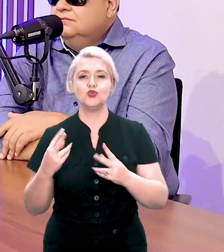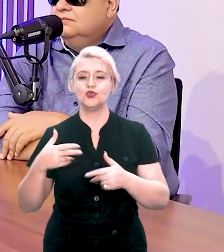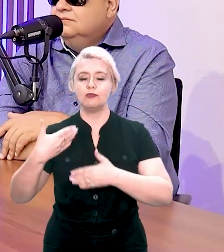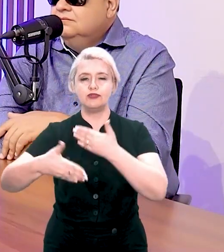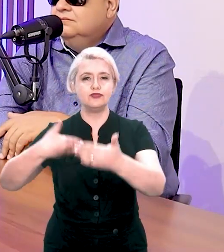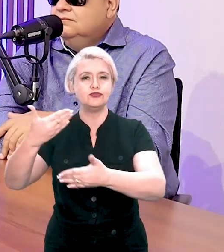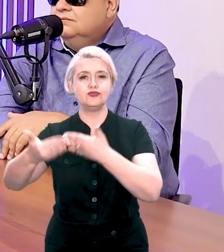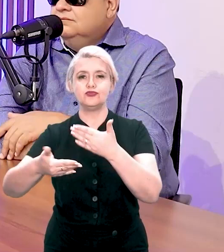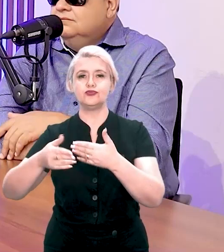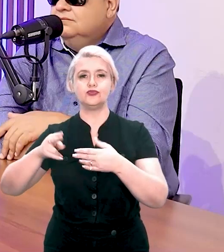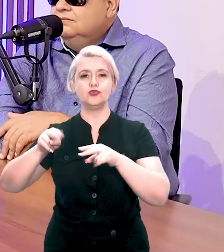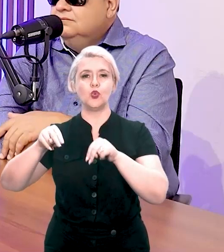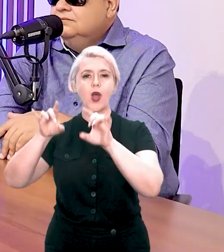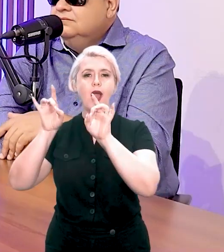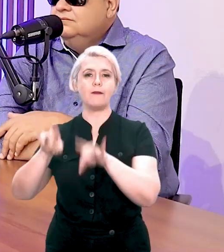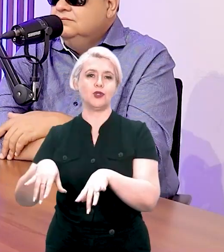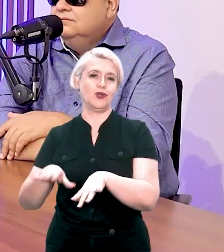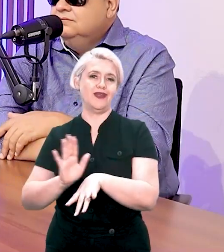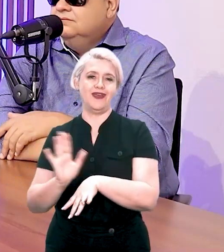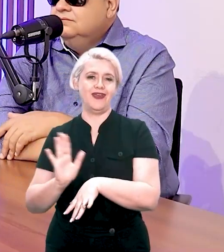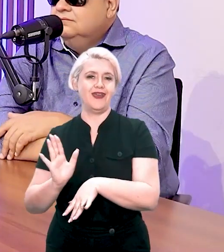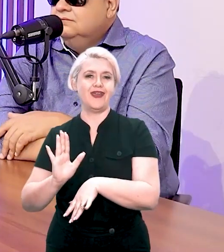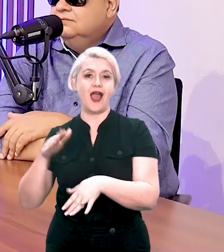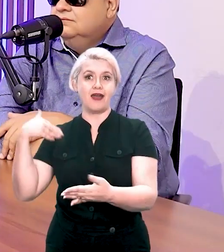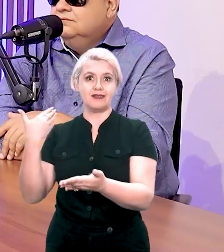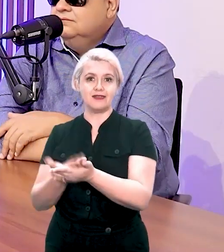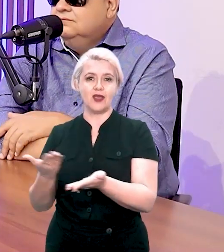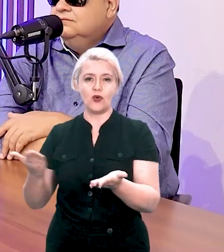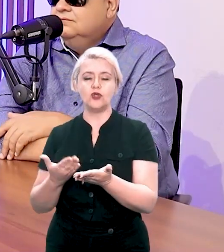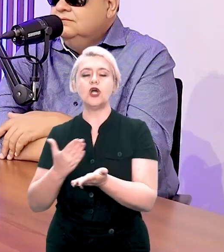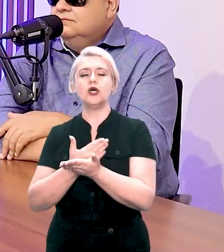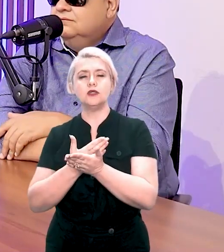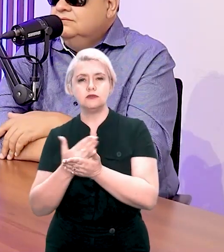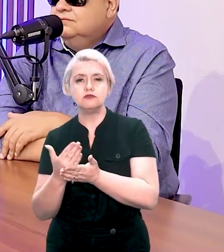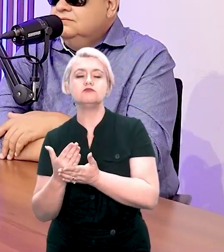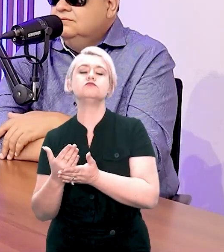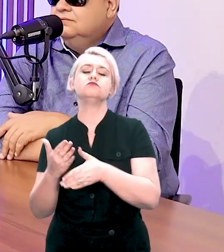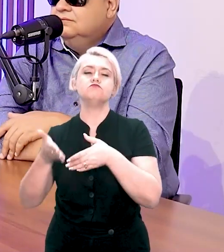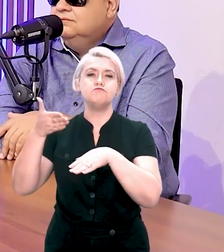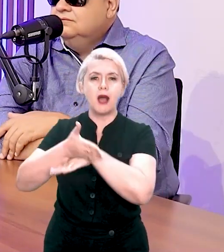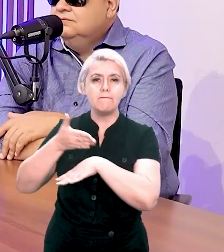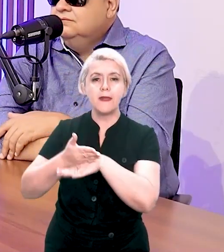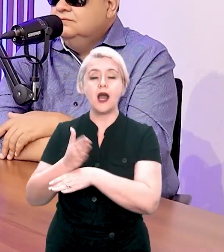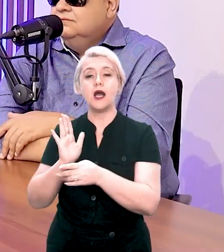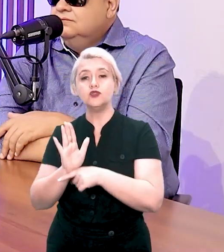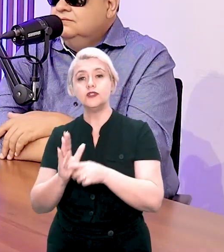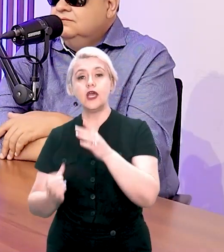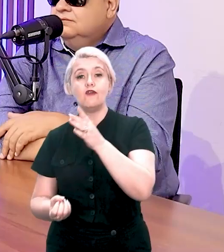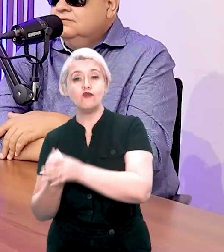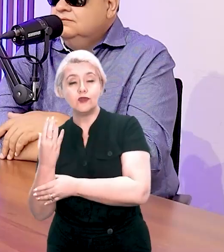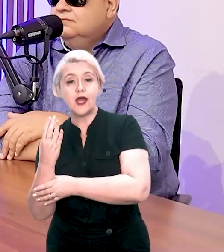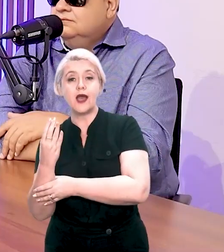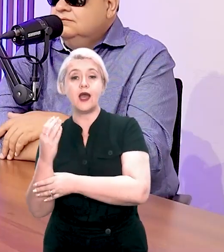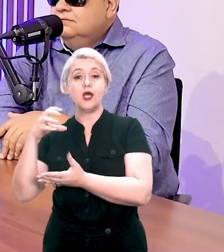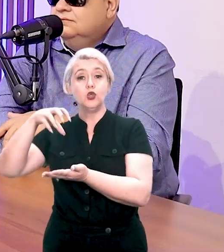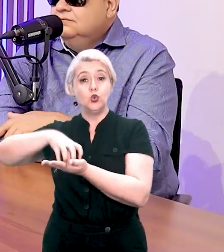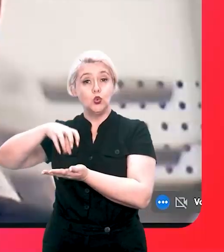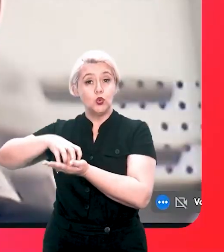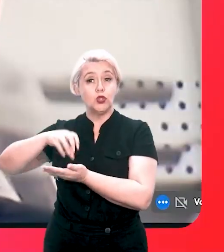saí mais. Eu ajudei, então, a fundar o núcleo da PABB no Rio Grande do Sul, em